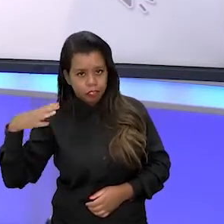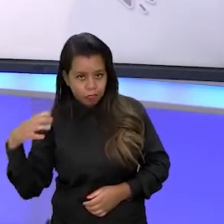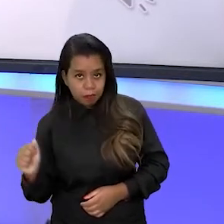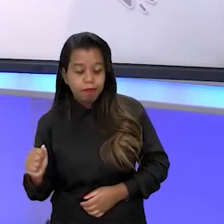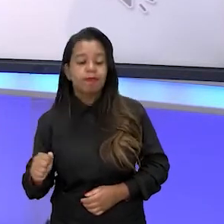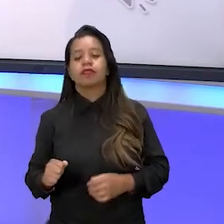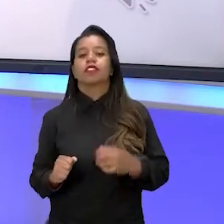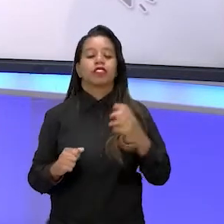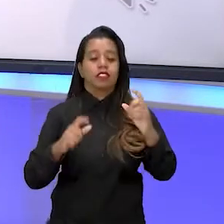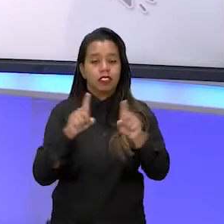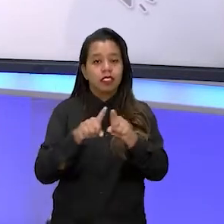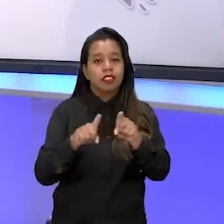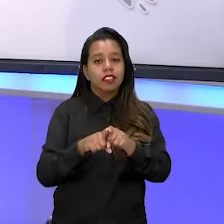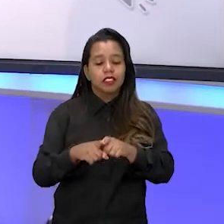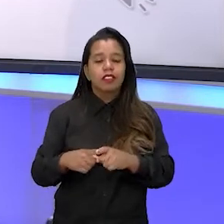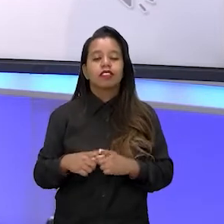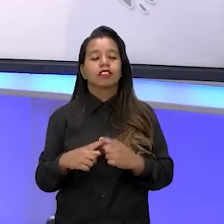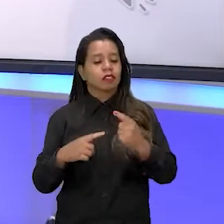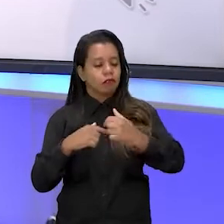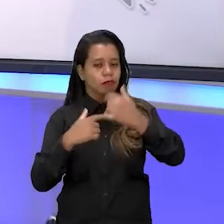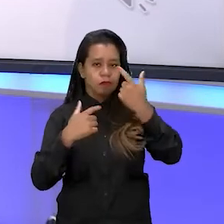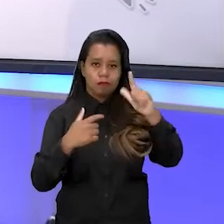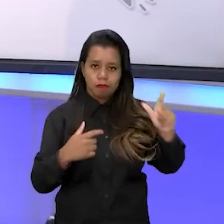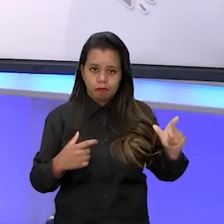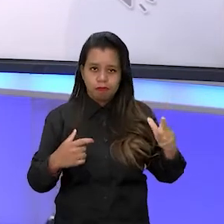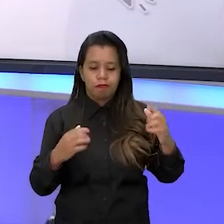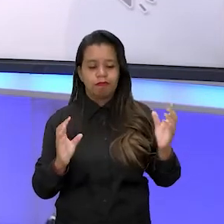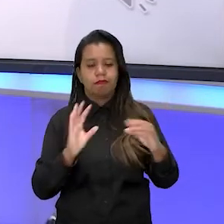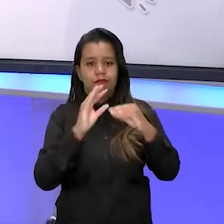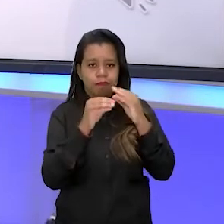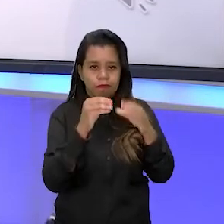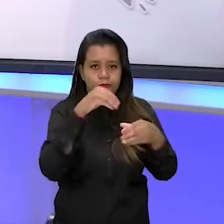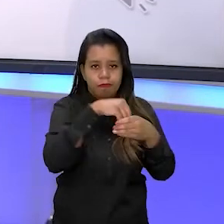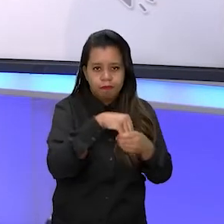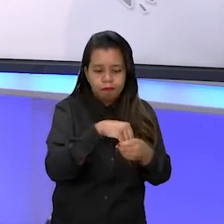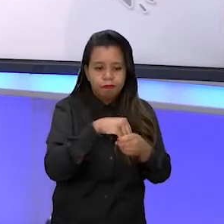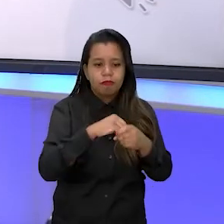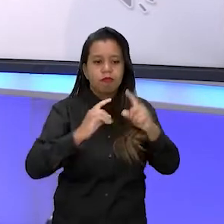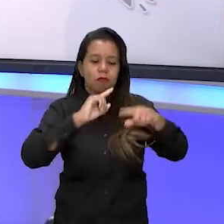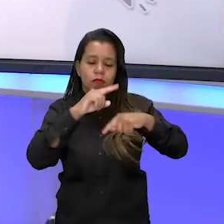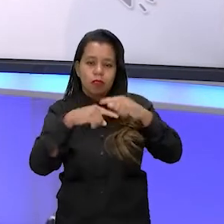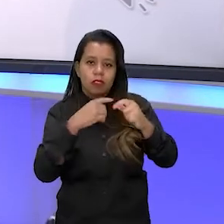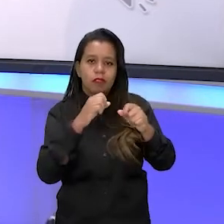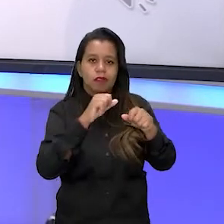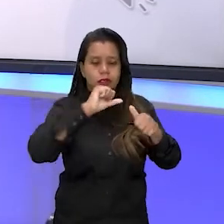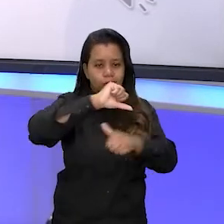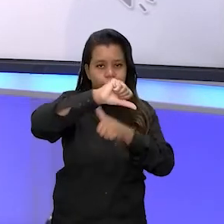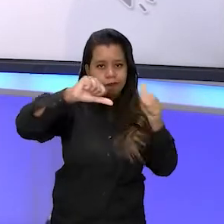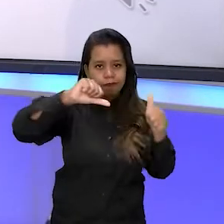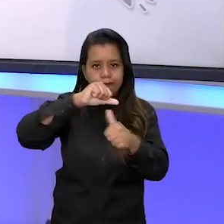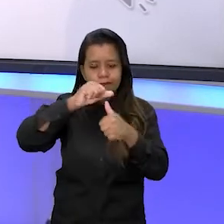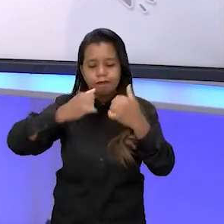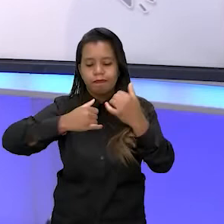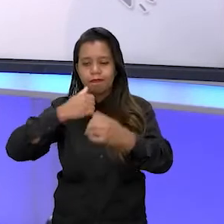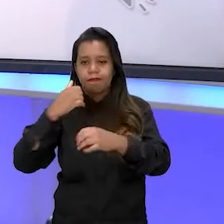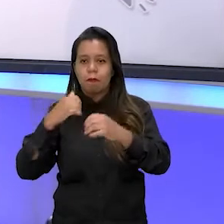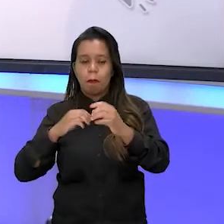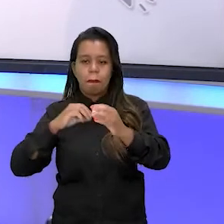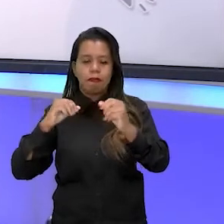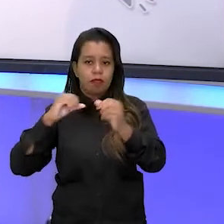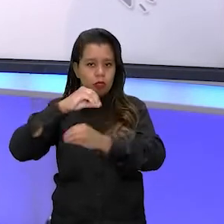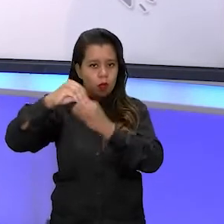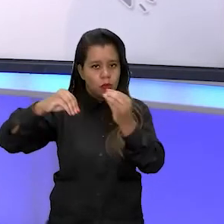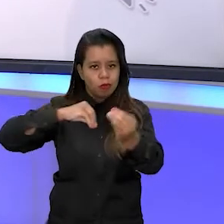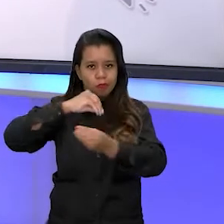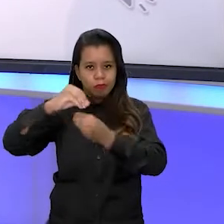é um movimento, mas fica ali armazenada para transformar aí em algum movimento. Então, para transformações de energia